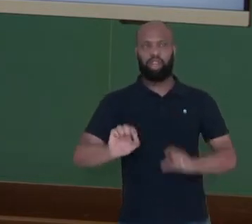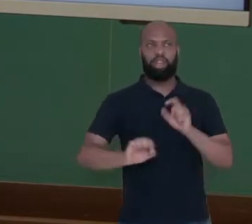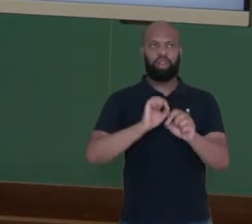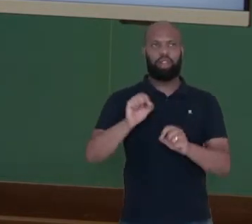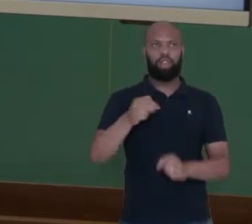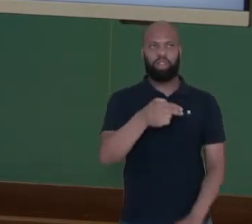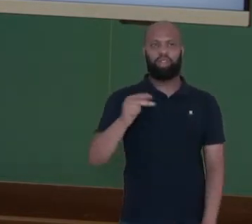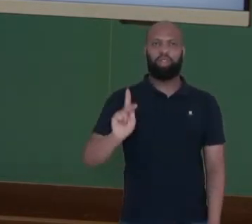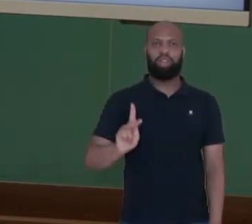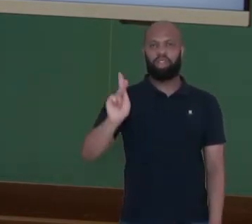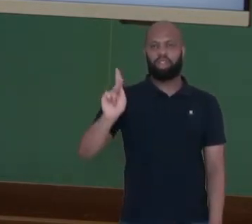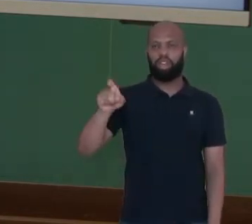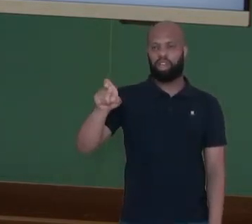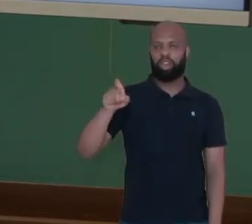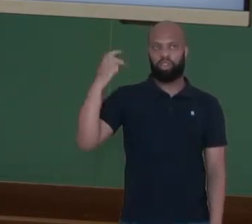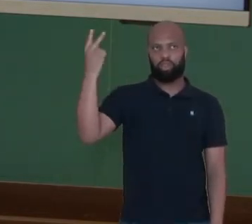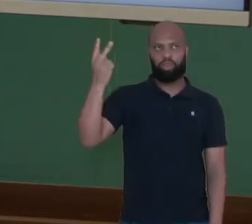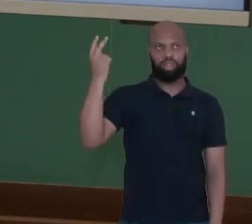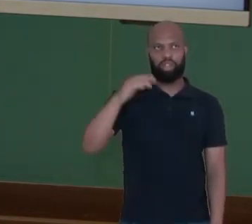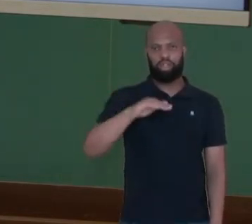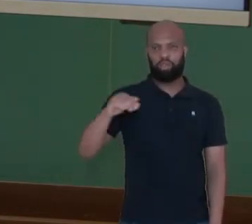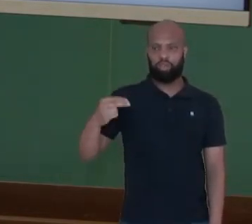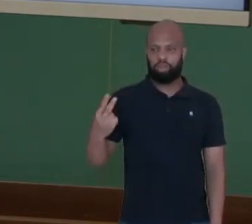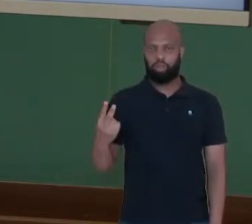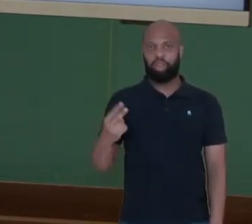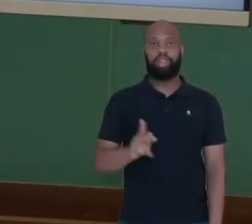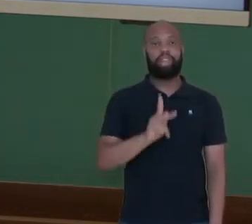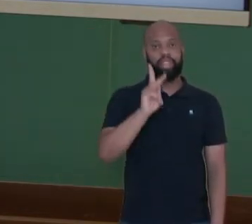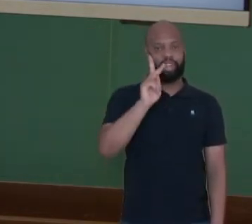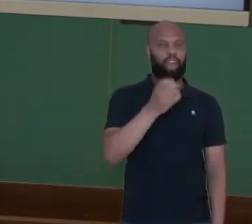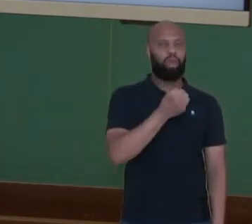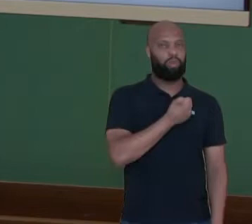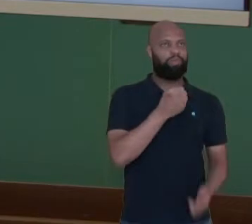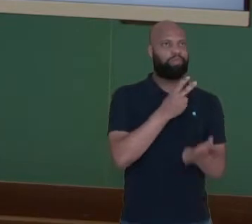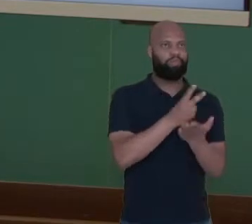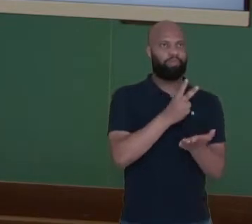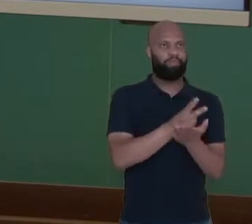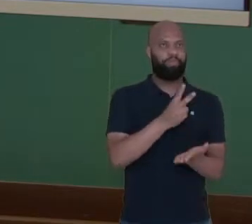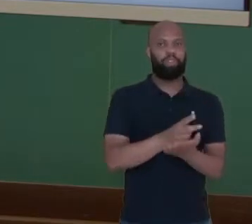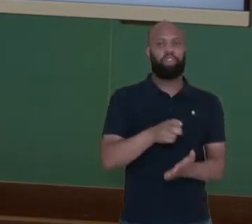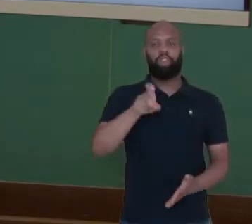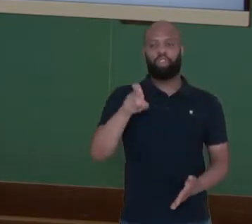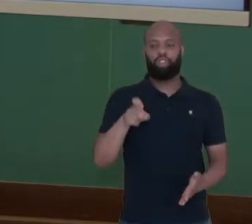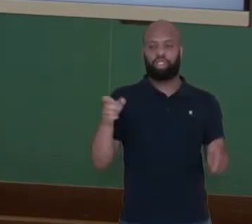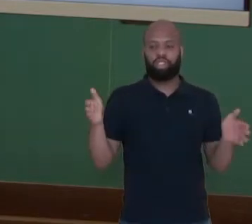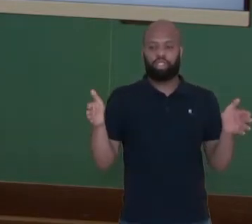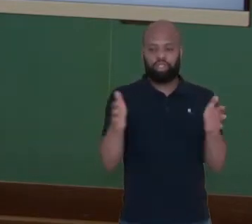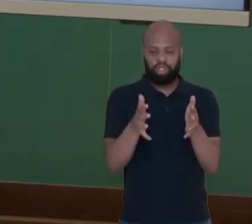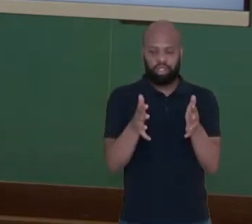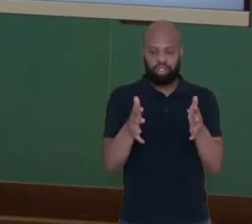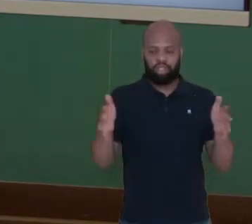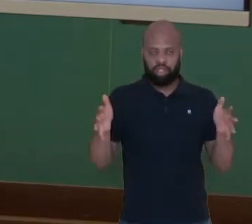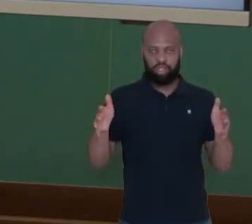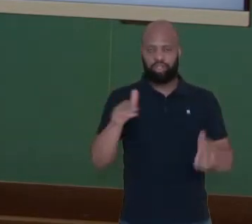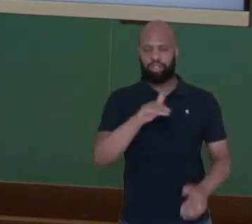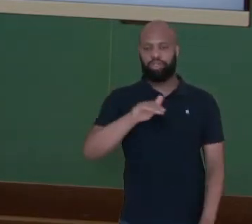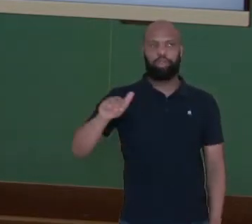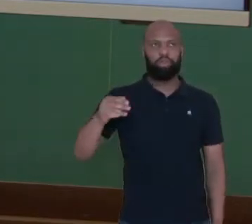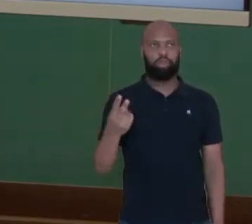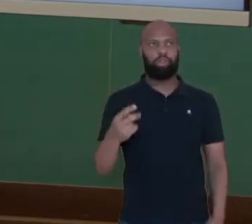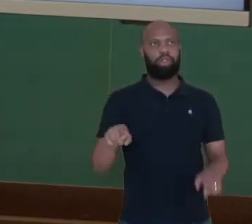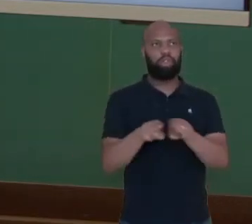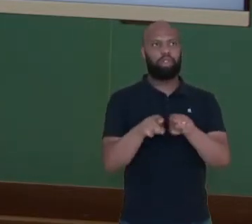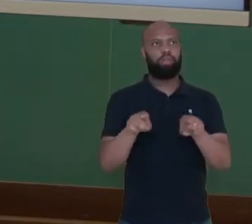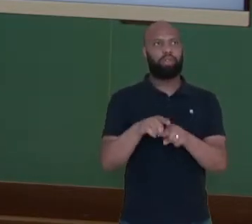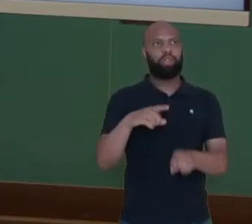kx quadrado sobre 2, onde k é a constante elástica, x é a deformação da mola, o elástico, sobre 2. E nós também temos